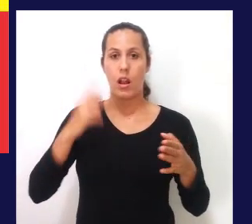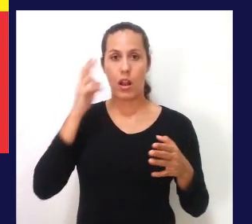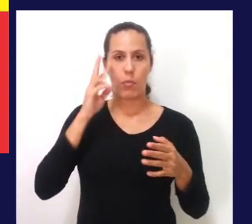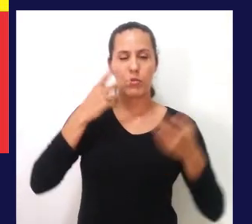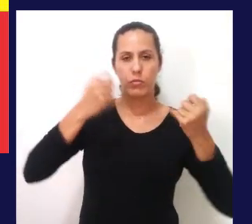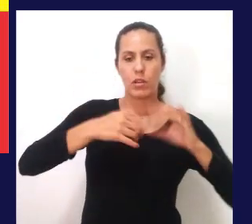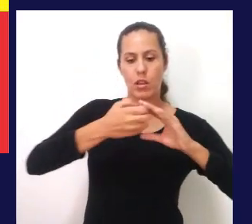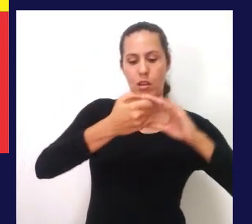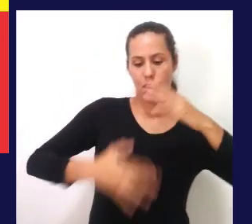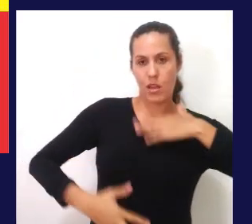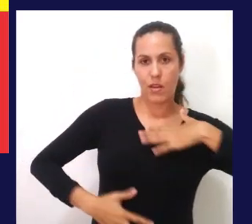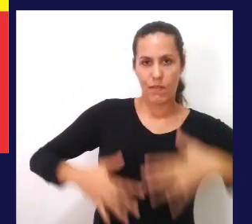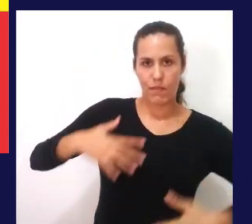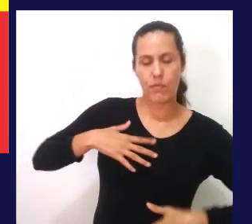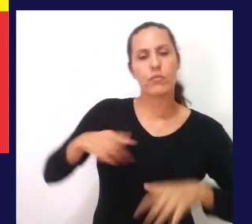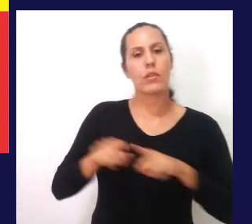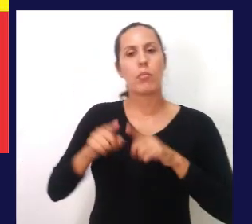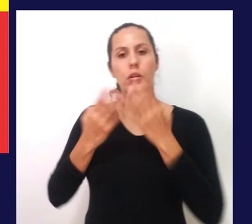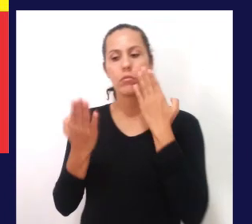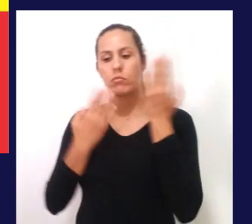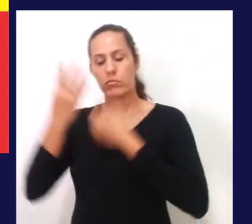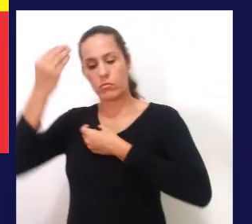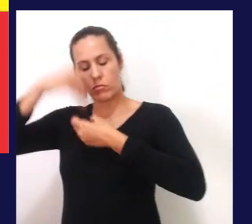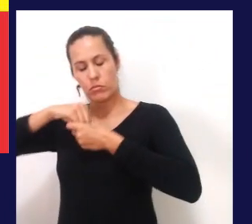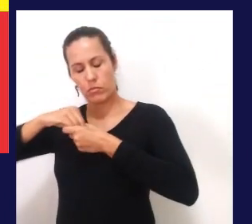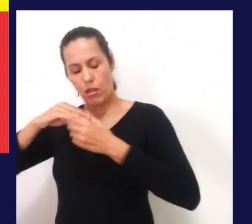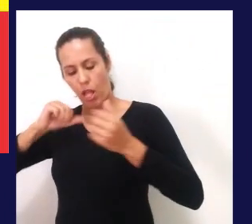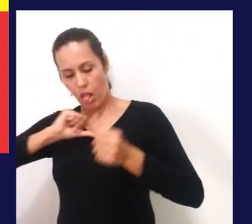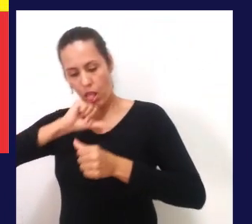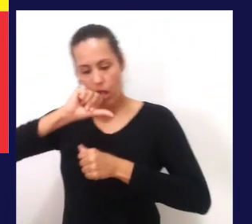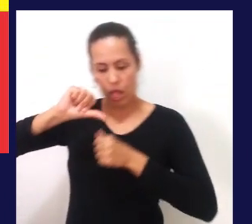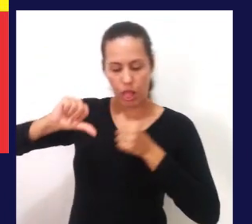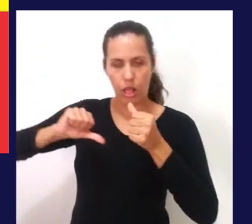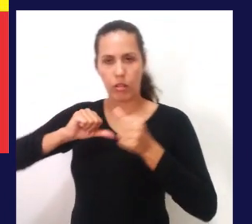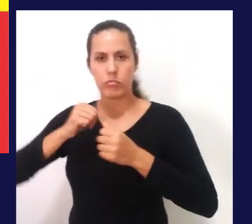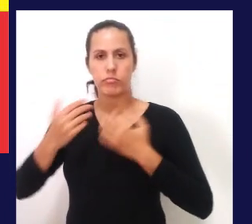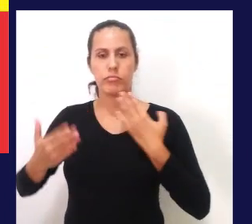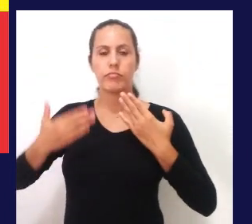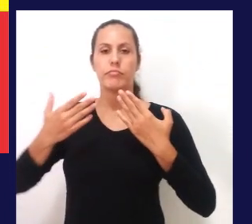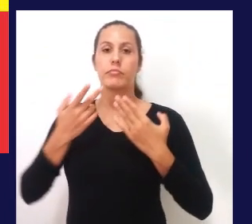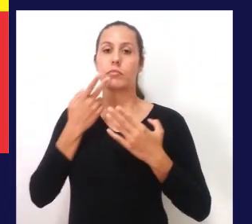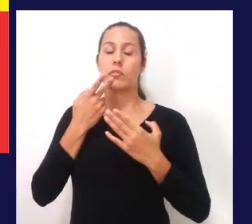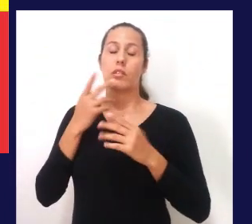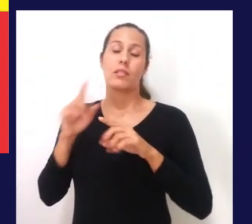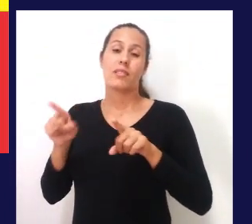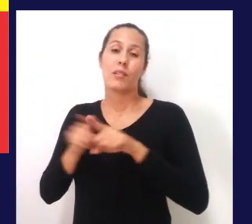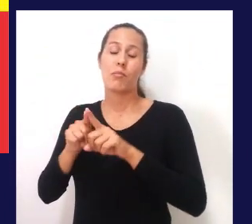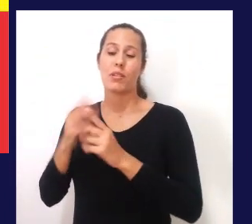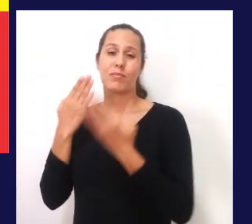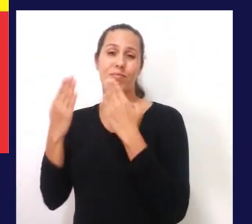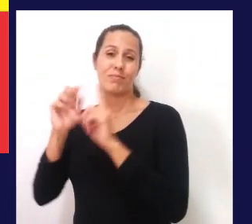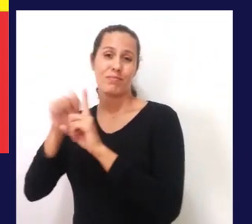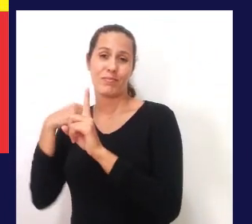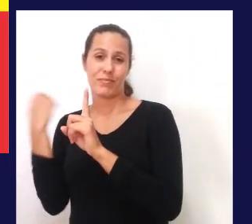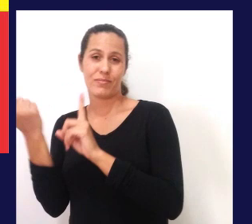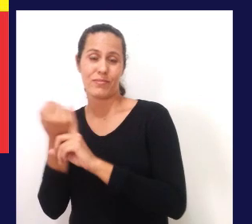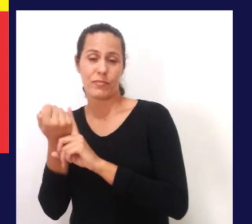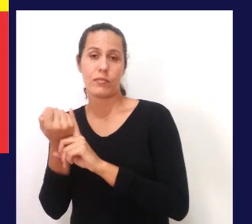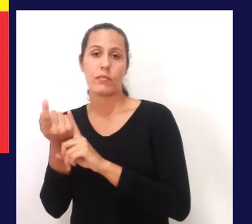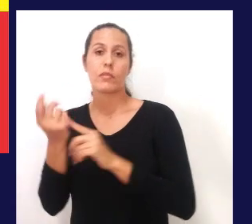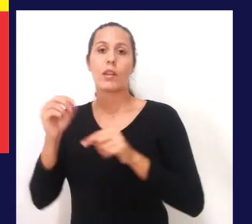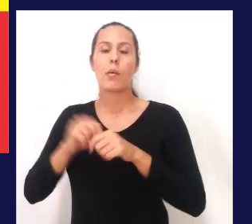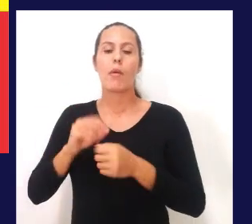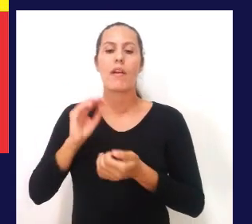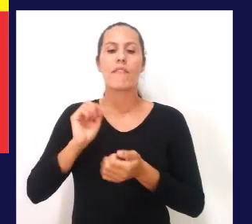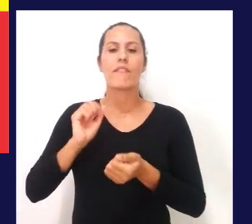e físicas. Elas são acrescidas de questões de ordem psicossocial e ainda